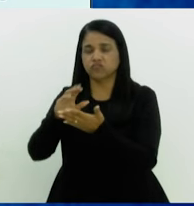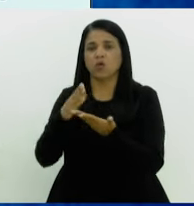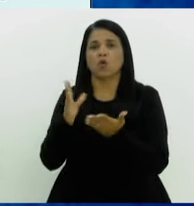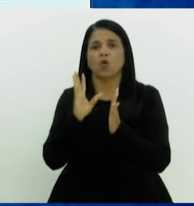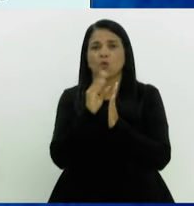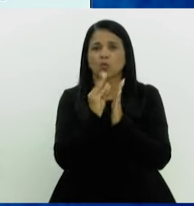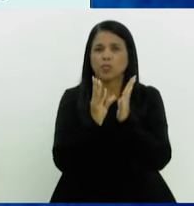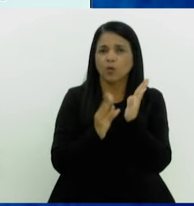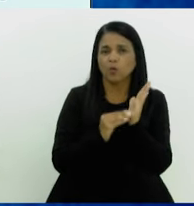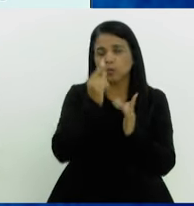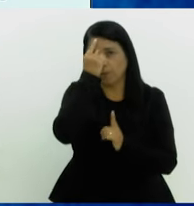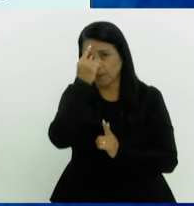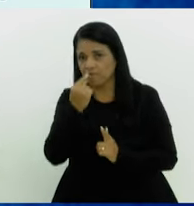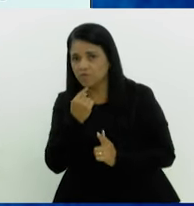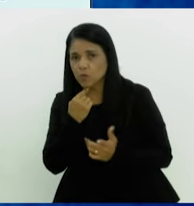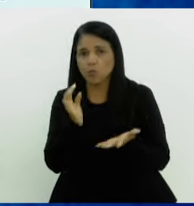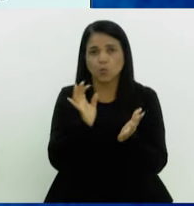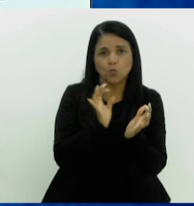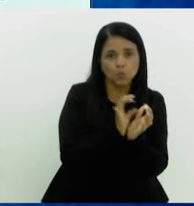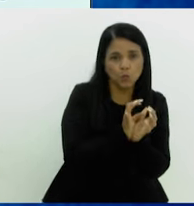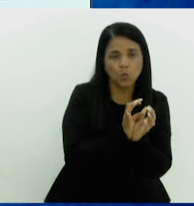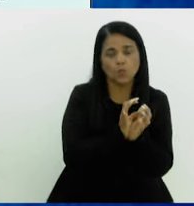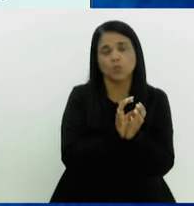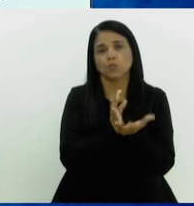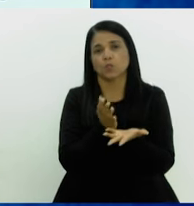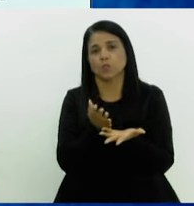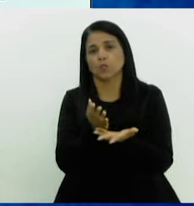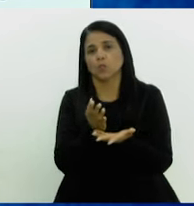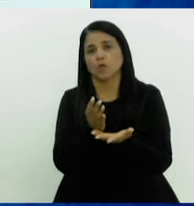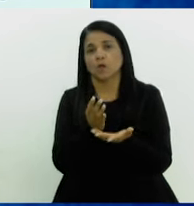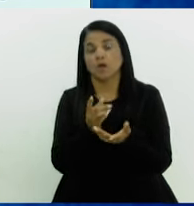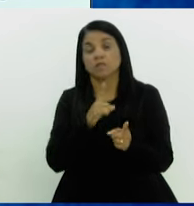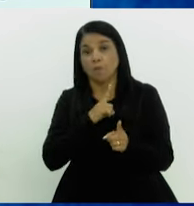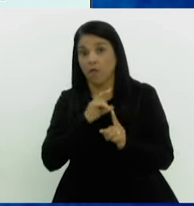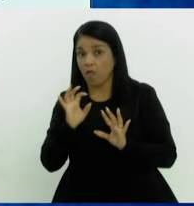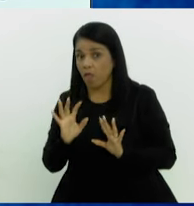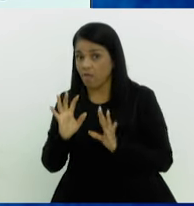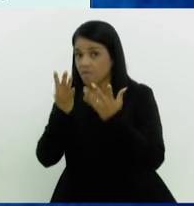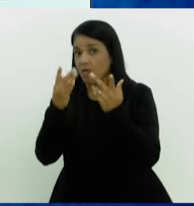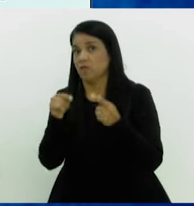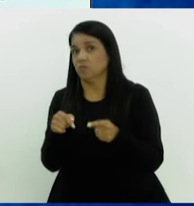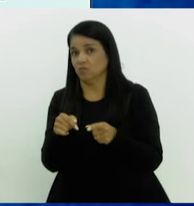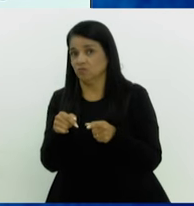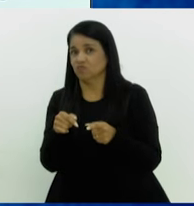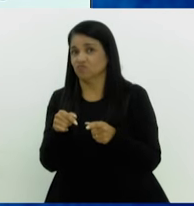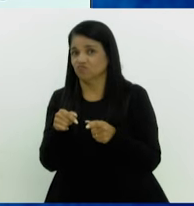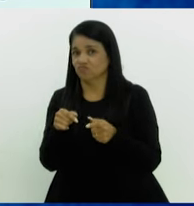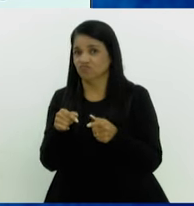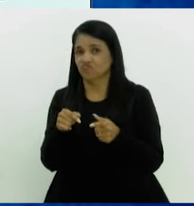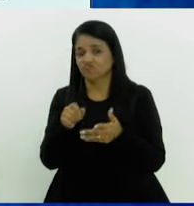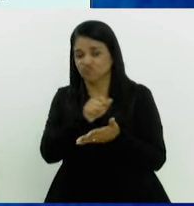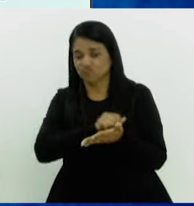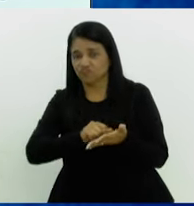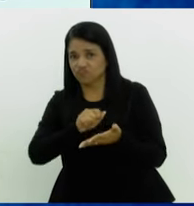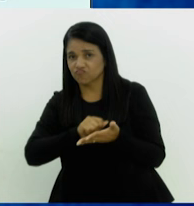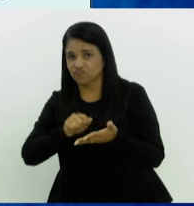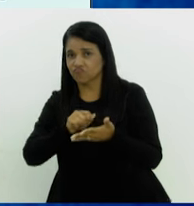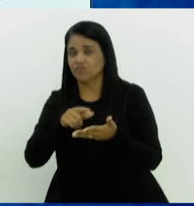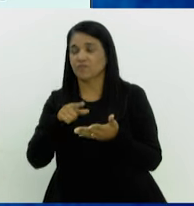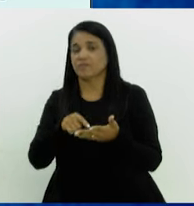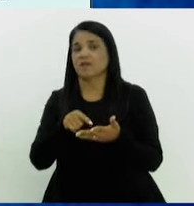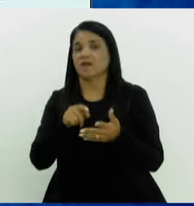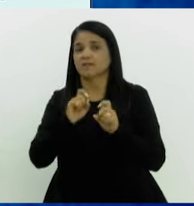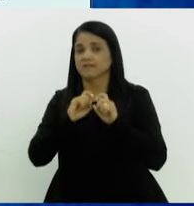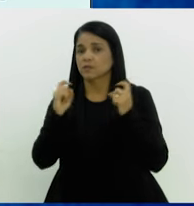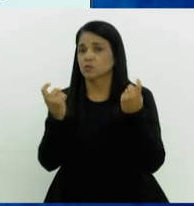perfis grupos e até eventos dedicados a por exemplo sexualizar figuras